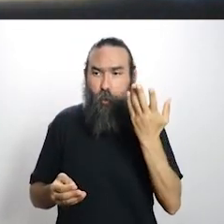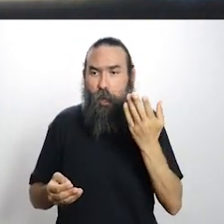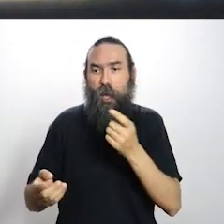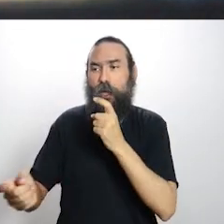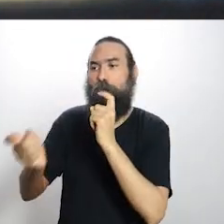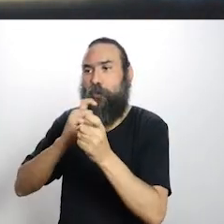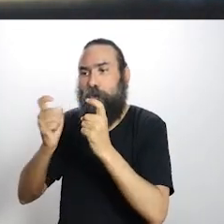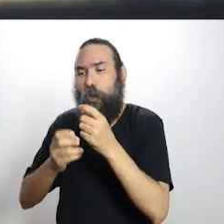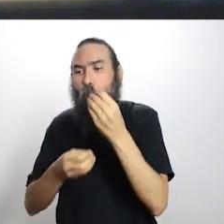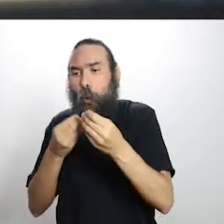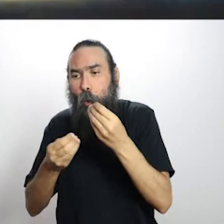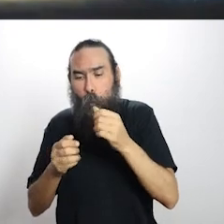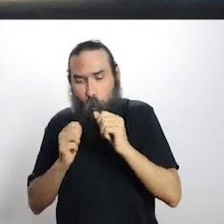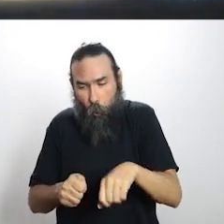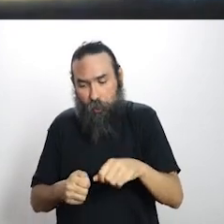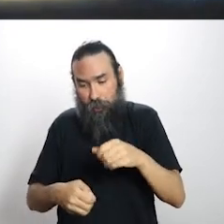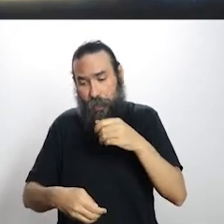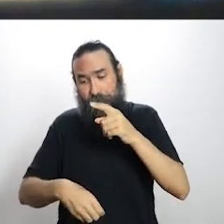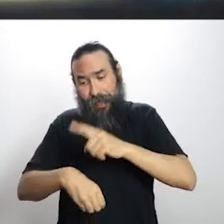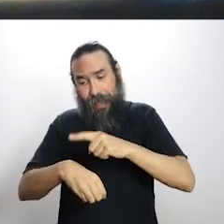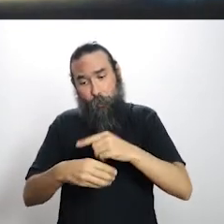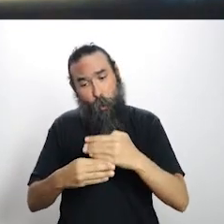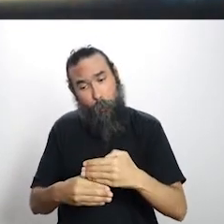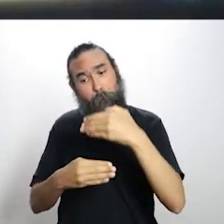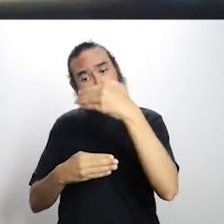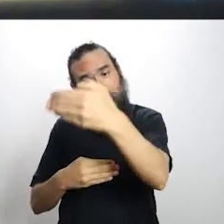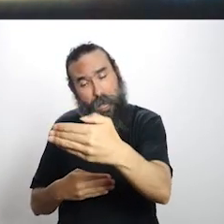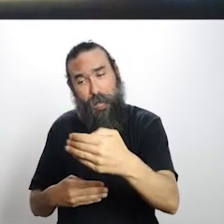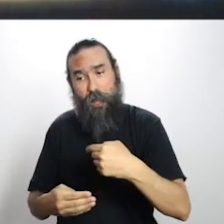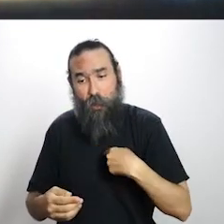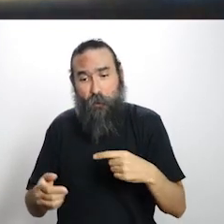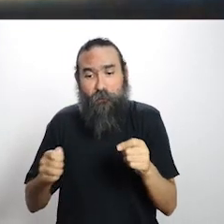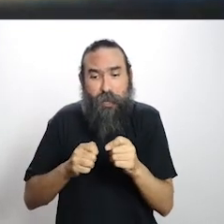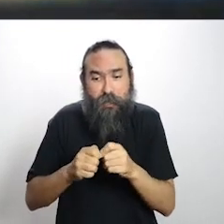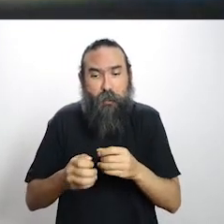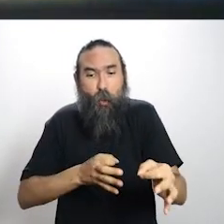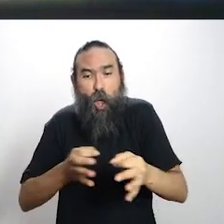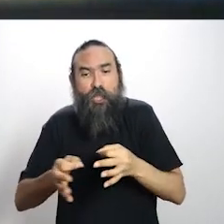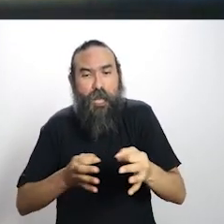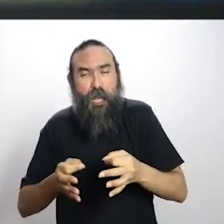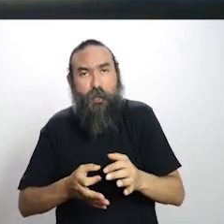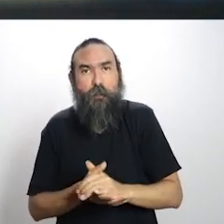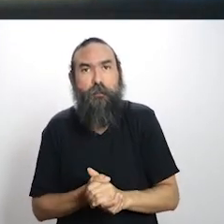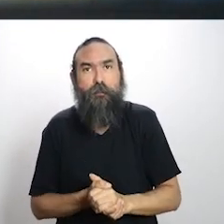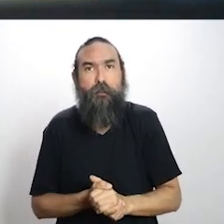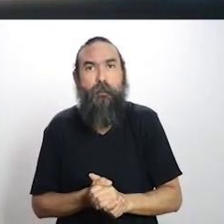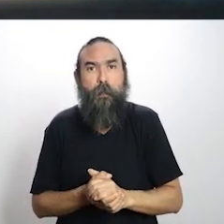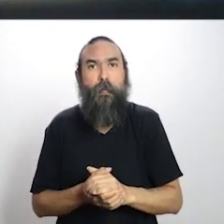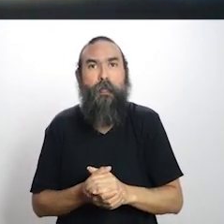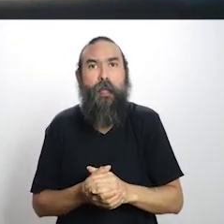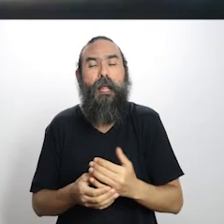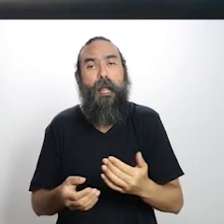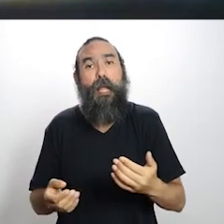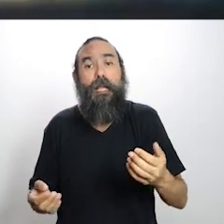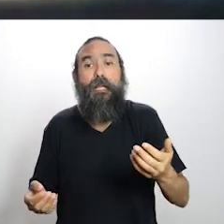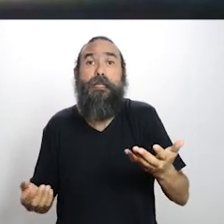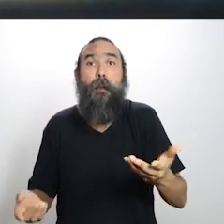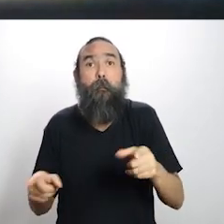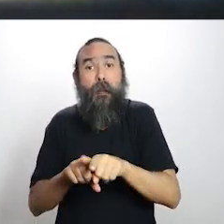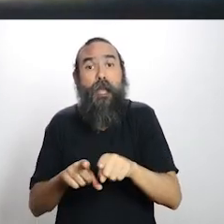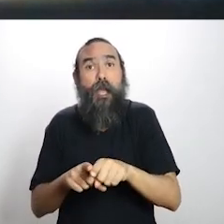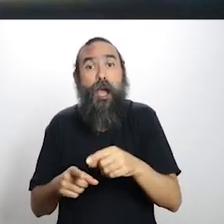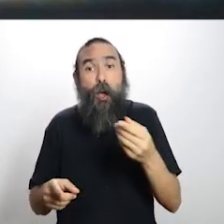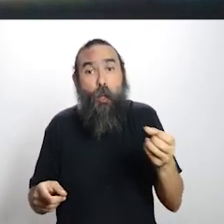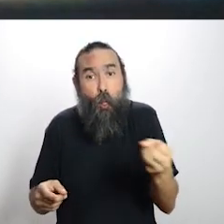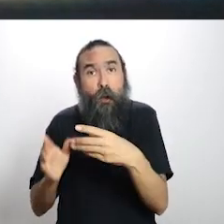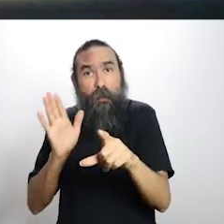e a possibilidade de você apresentar novos mecanismos vigentes conforme a Lei Aldir Blanc apresenta. E o outro